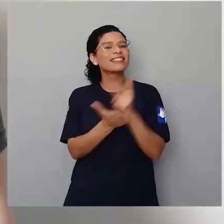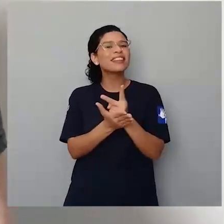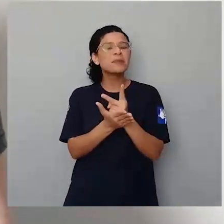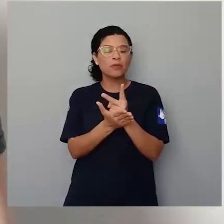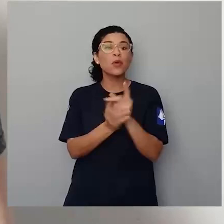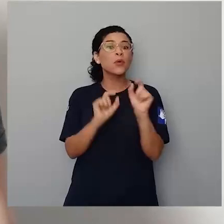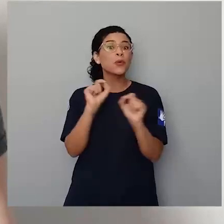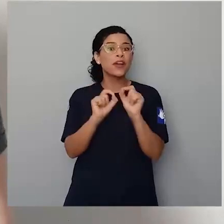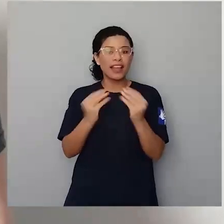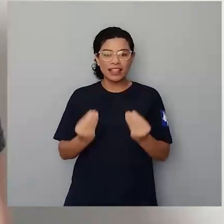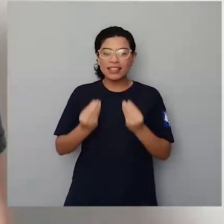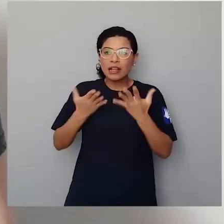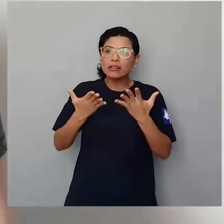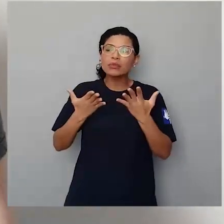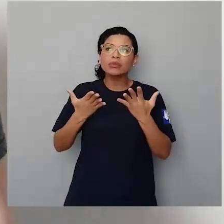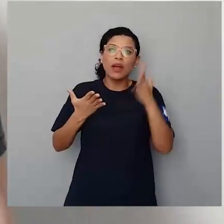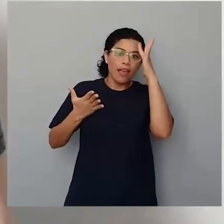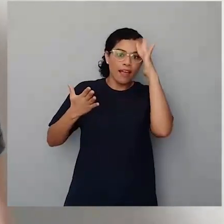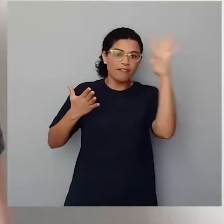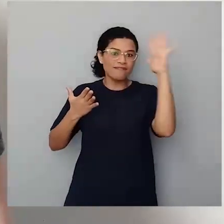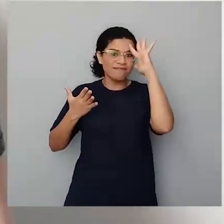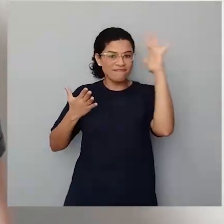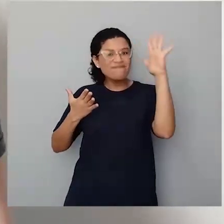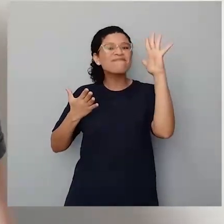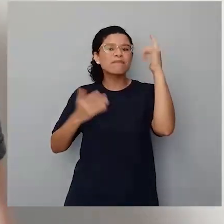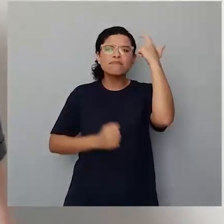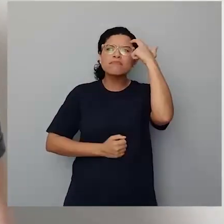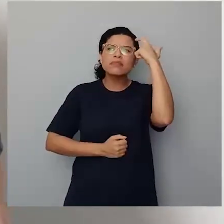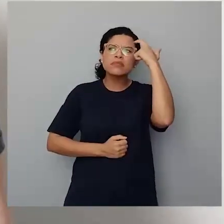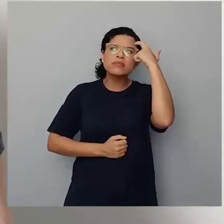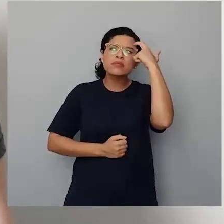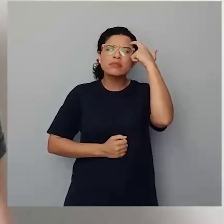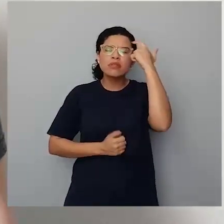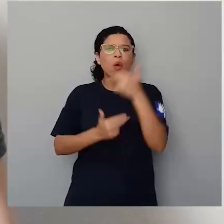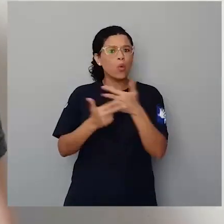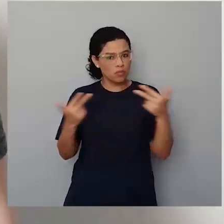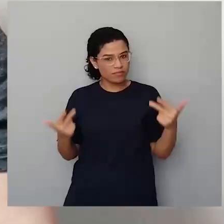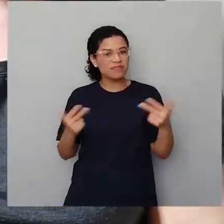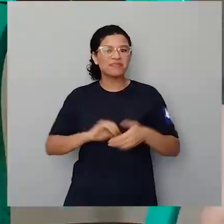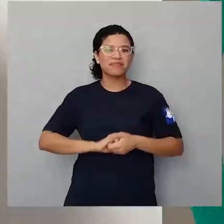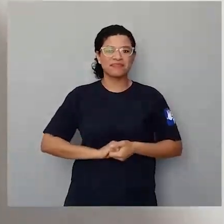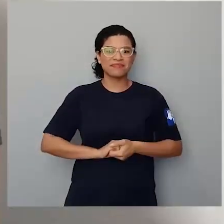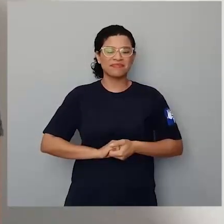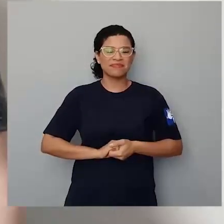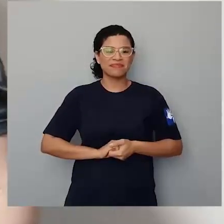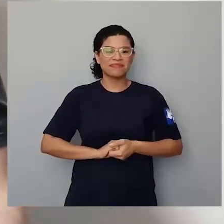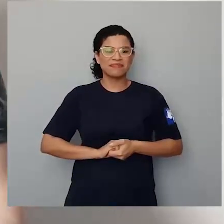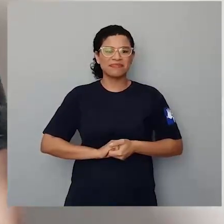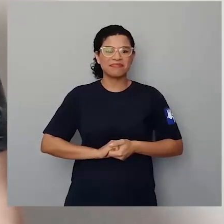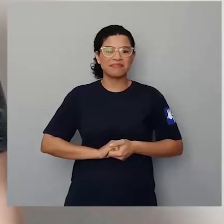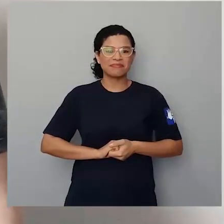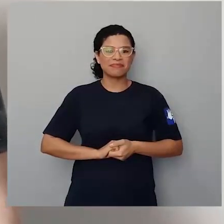mas sempre promovendo ali alguma reflexão, algum pensamento sobre alguma questão. Muito